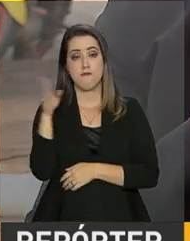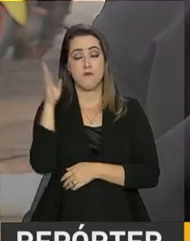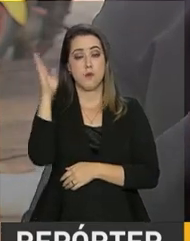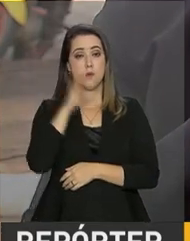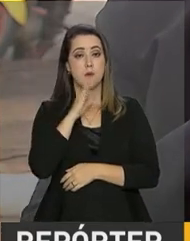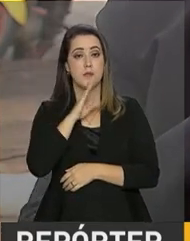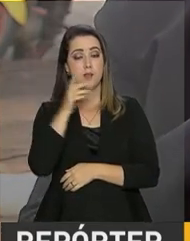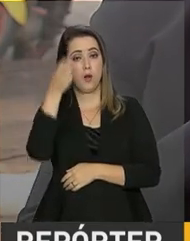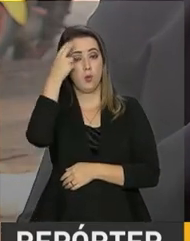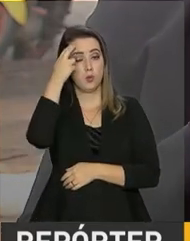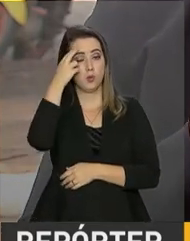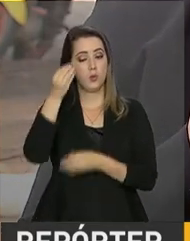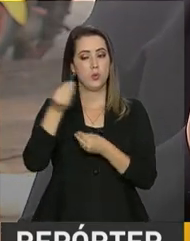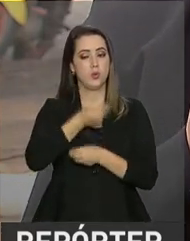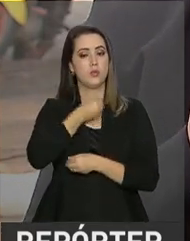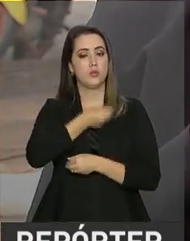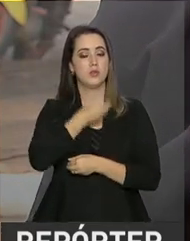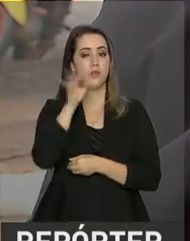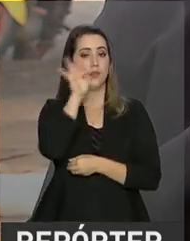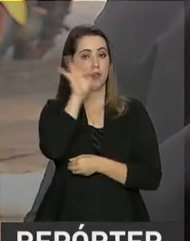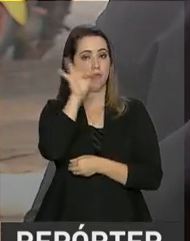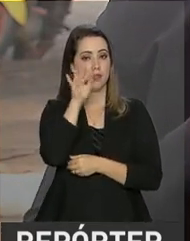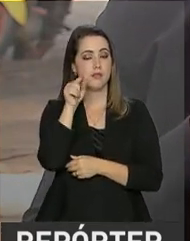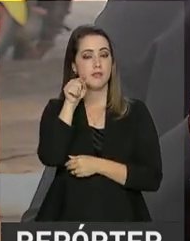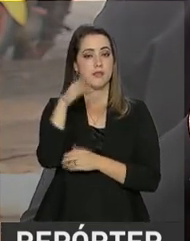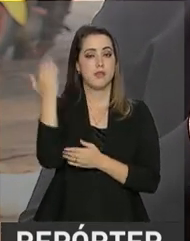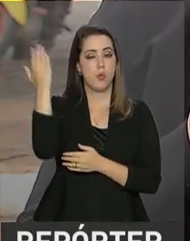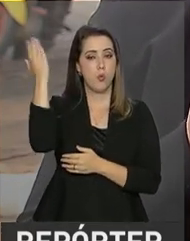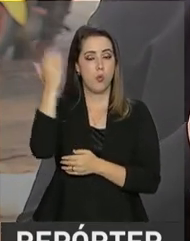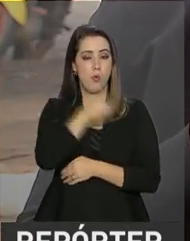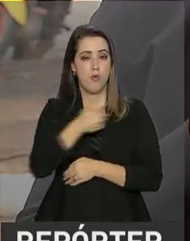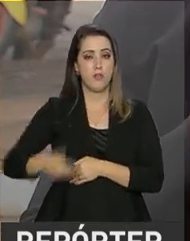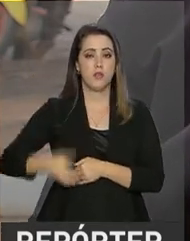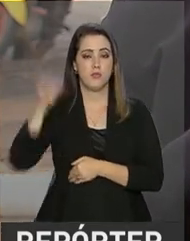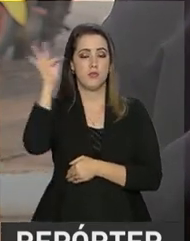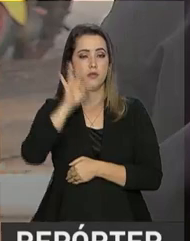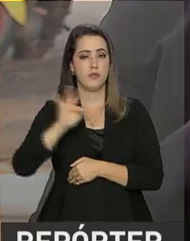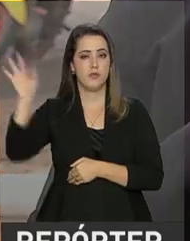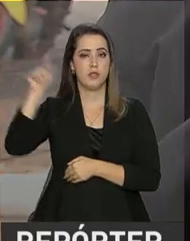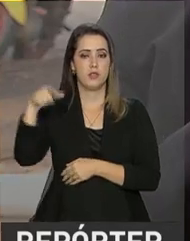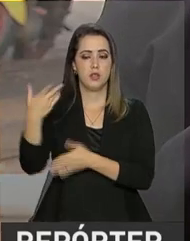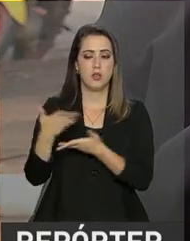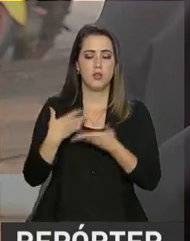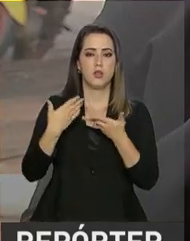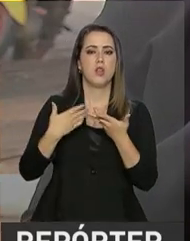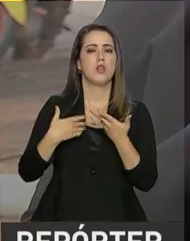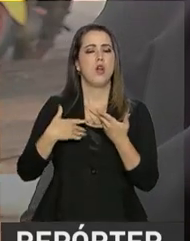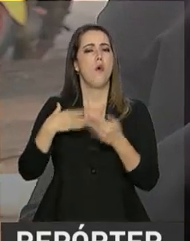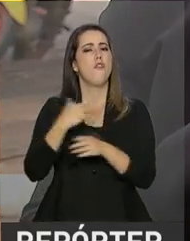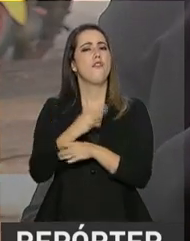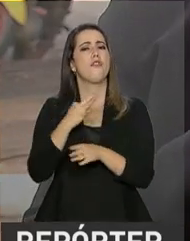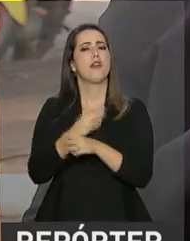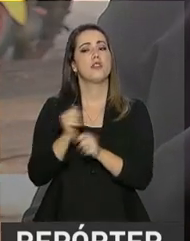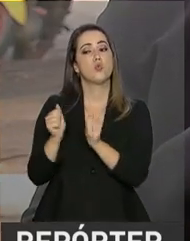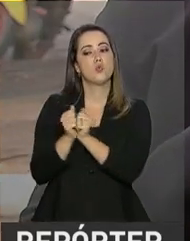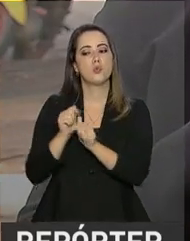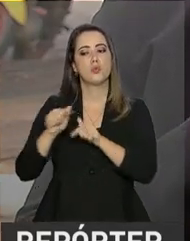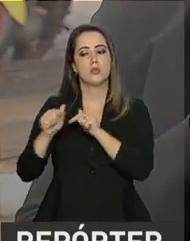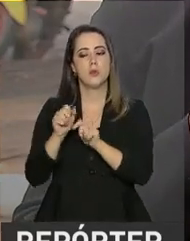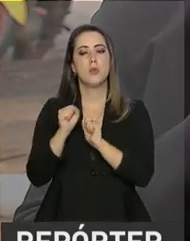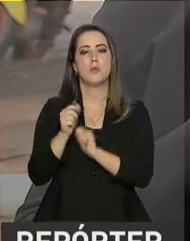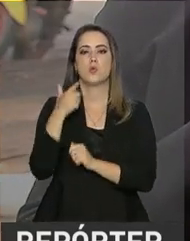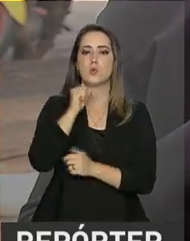a cultura eo modo de viver dos franceses o governo federal prorrogou o programa sérias trabalho com ele o jovem pode